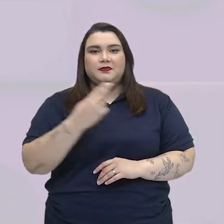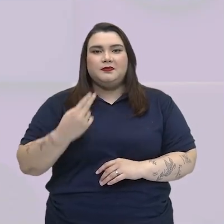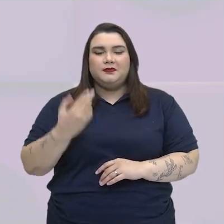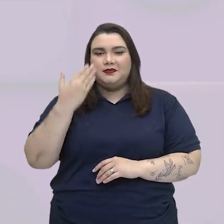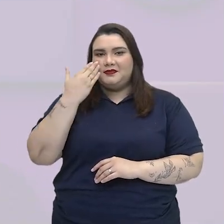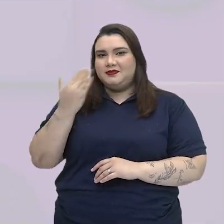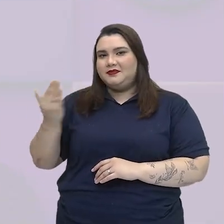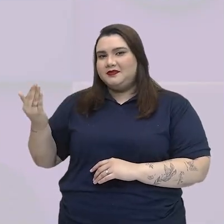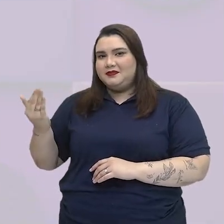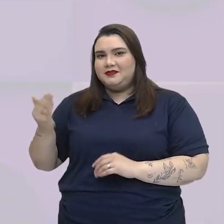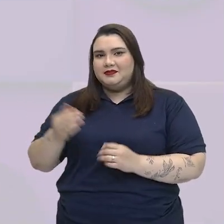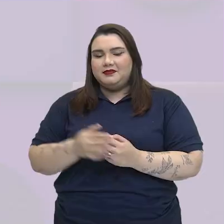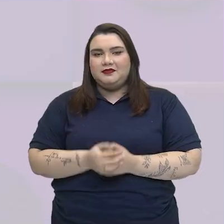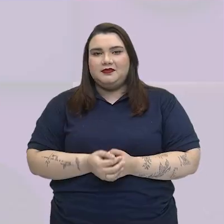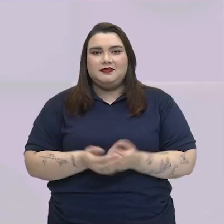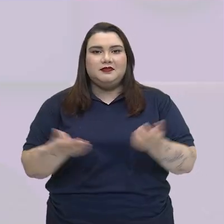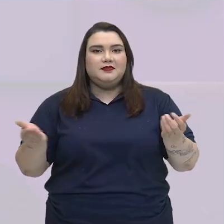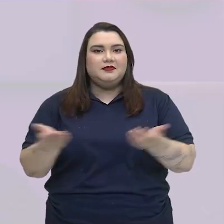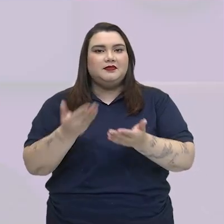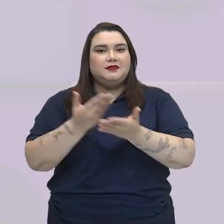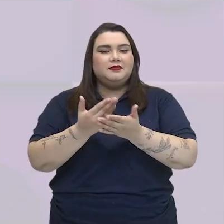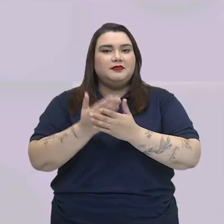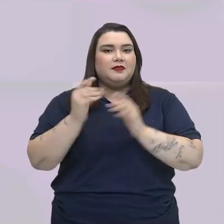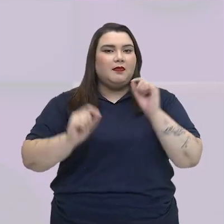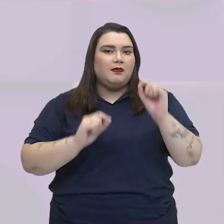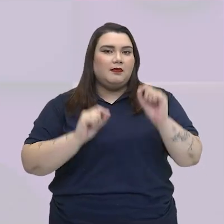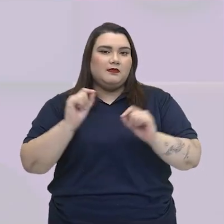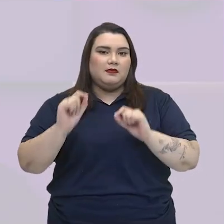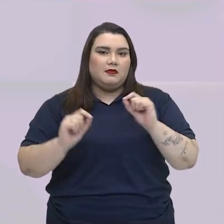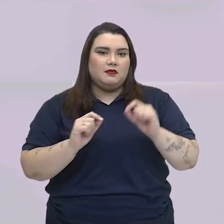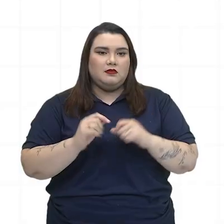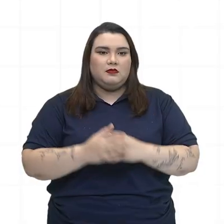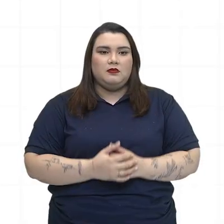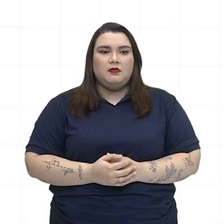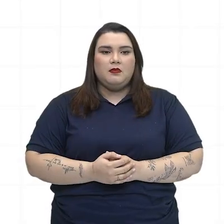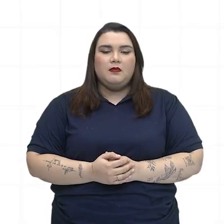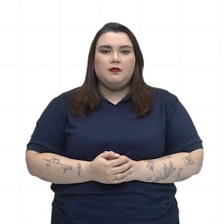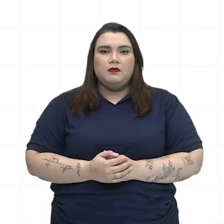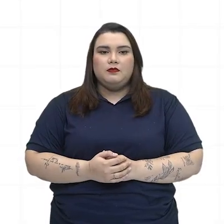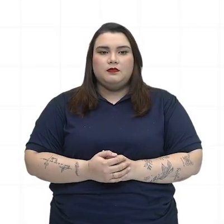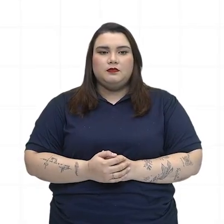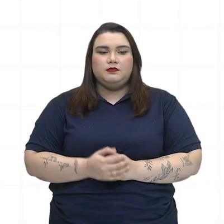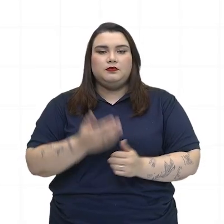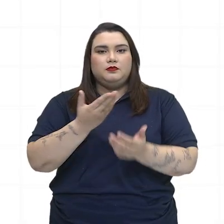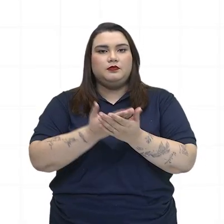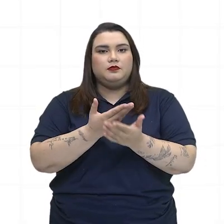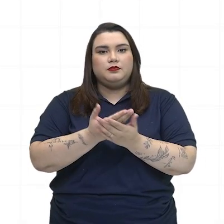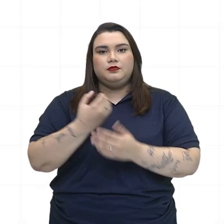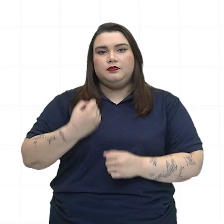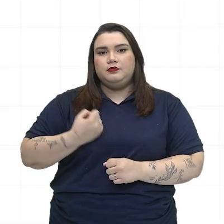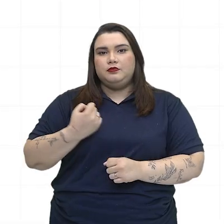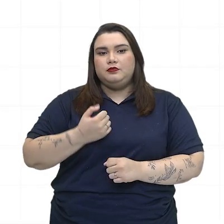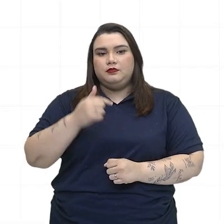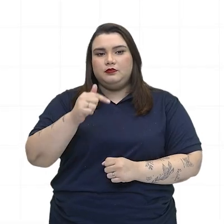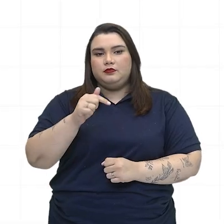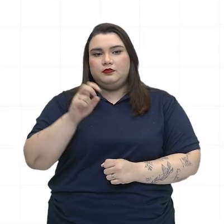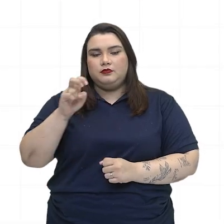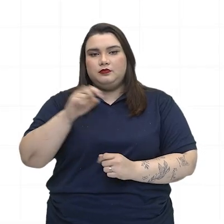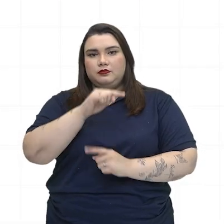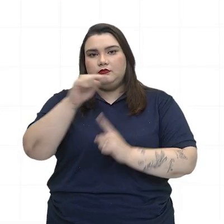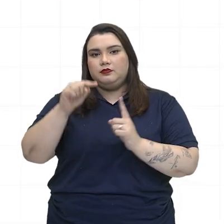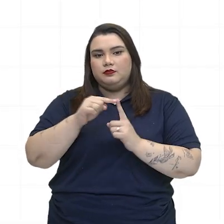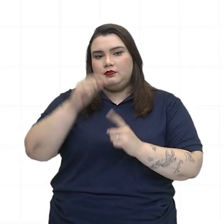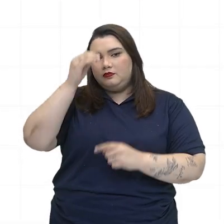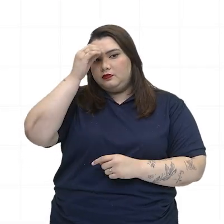vocês, quem vos fala é o professor Emerson Amarão, e vamos ver o que nos aguarda para a nossa aula de hoje. A aula de número 75 traz